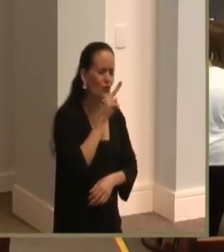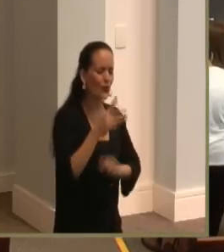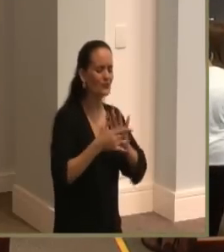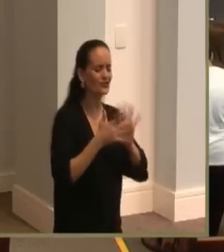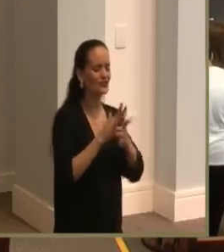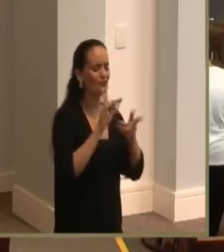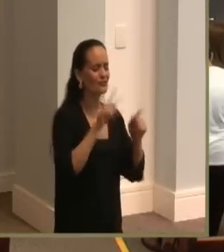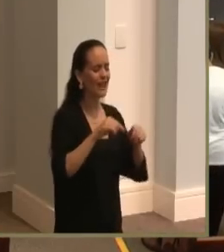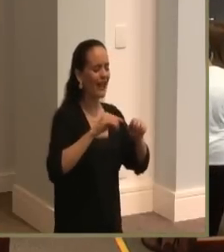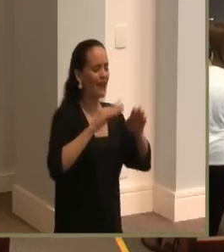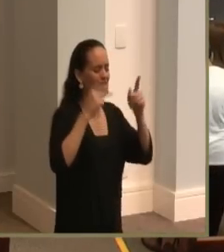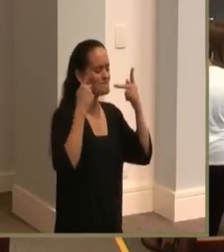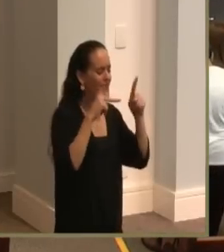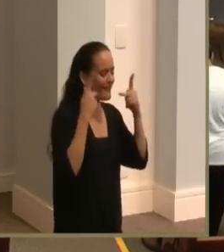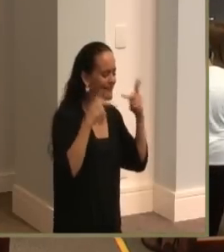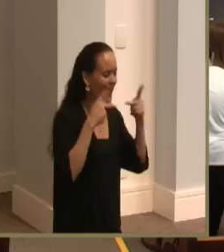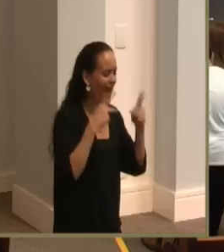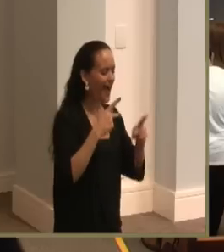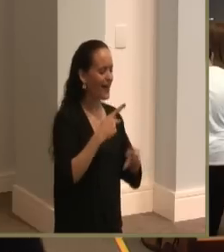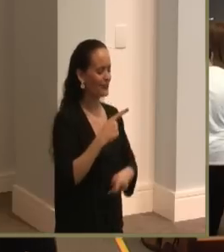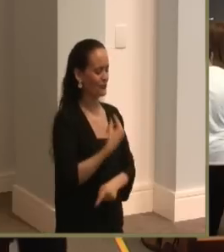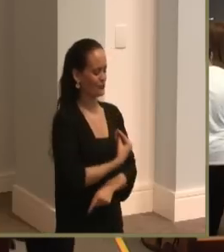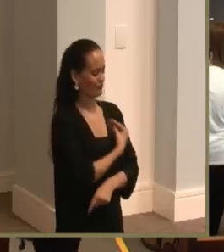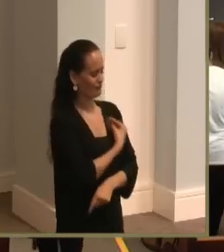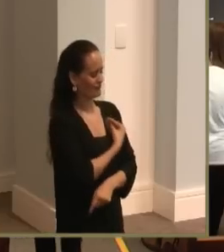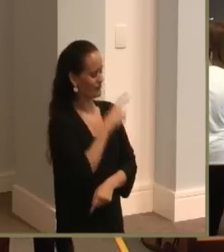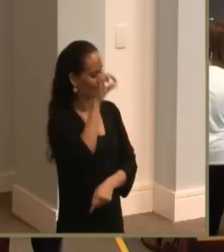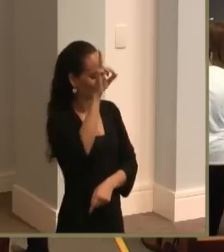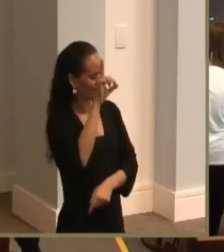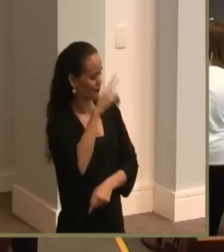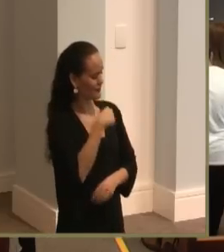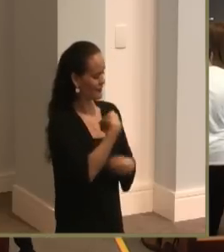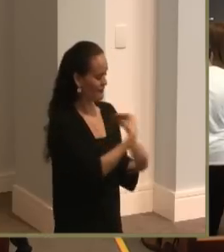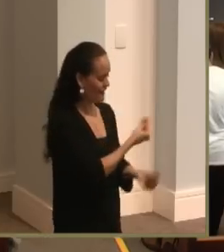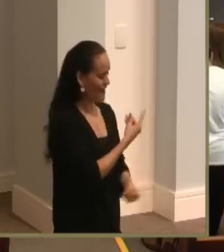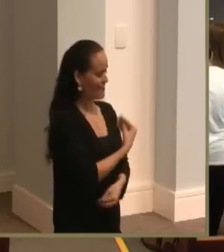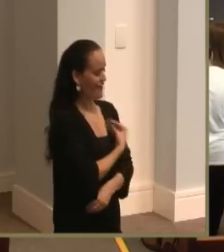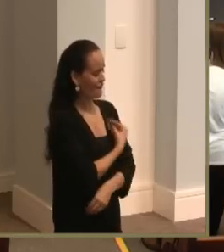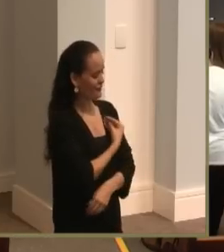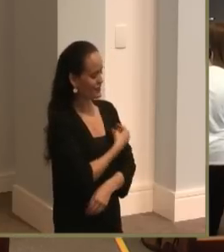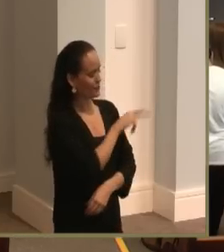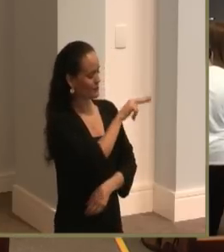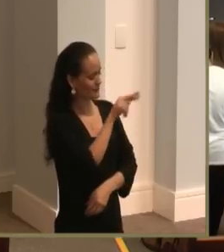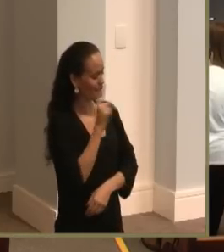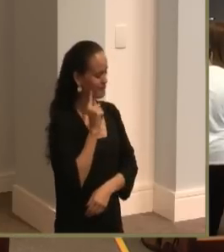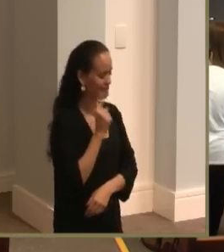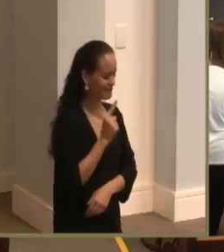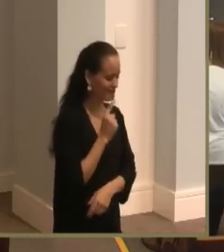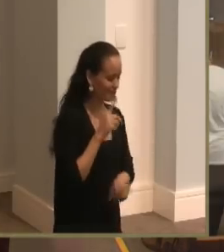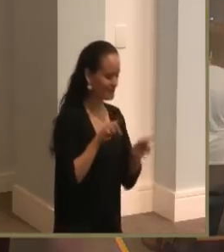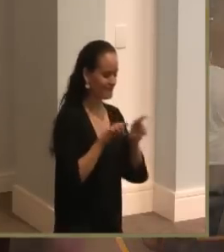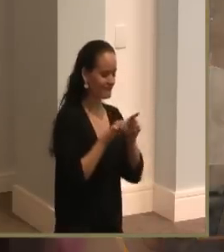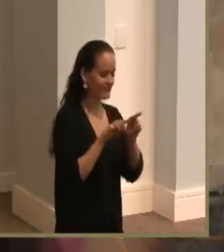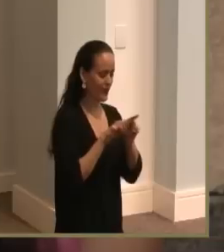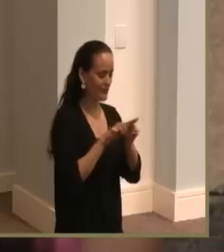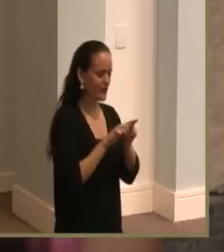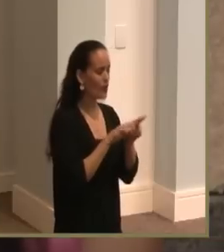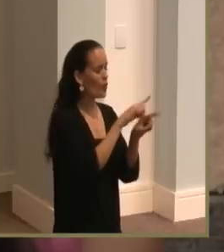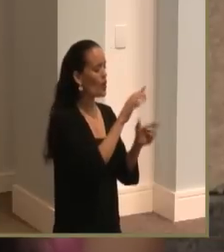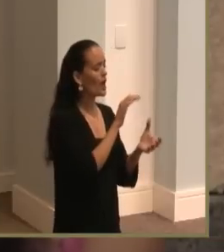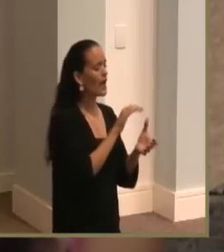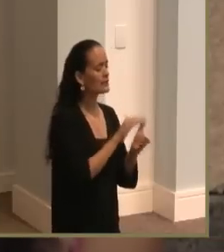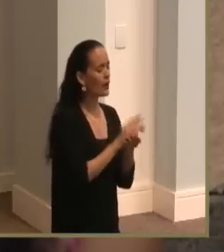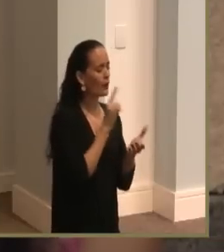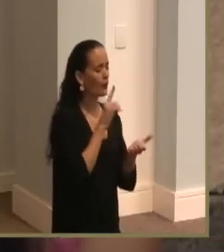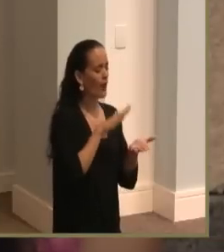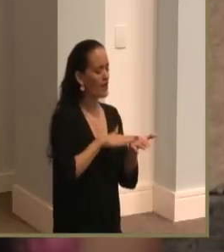sendo pregado, testemunho vivo, ó Pai, do que o Senhor faz na vida destes irmãos, sobre a vida do nosso querido casal que aqui